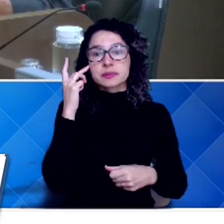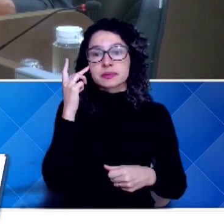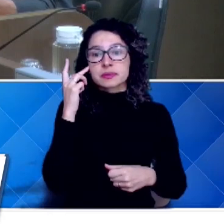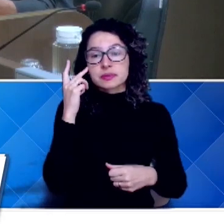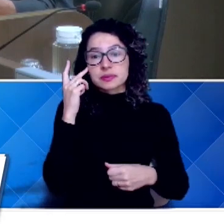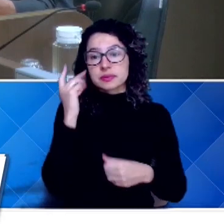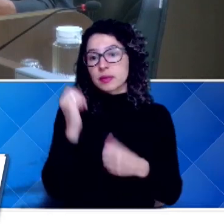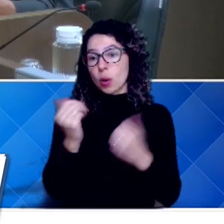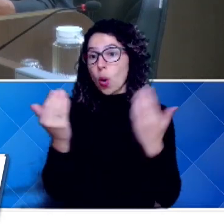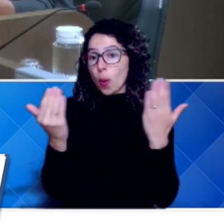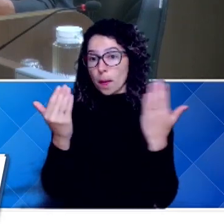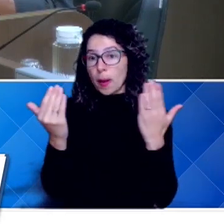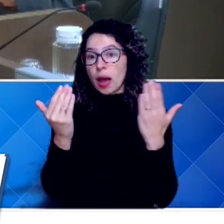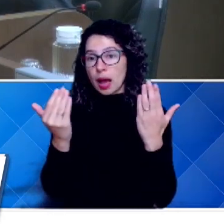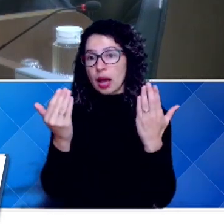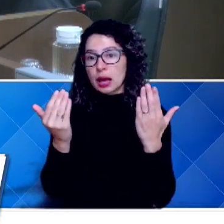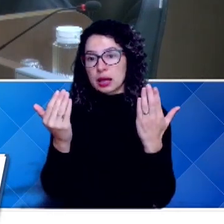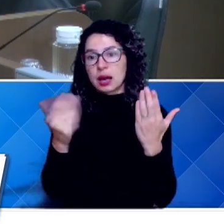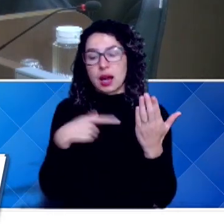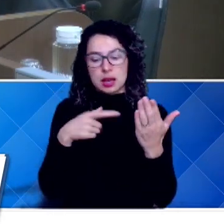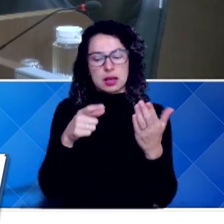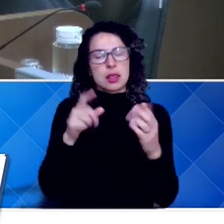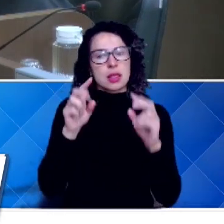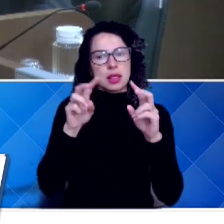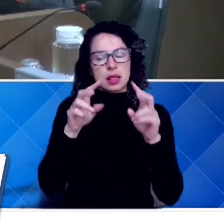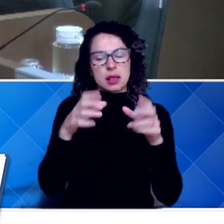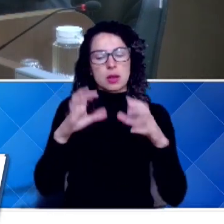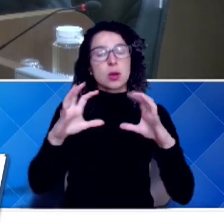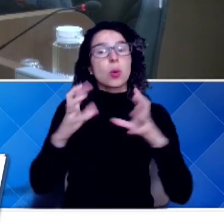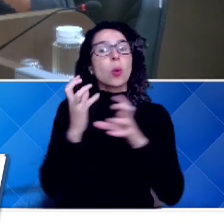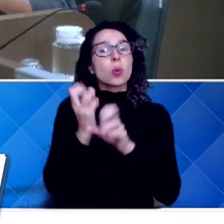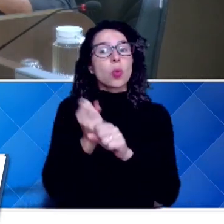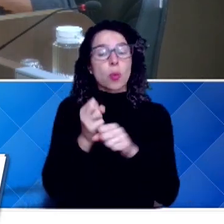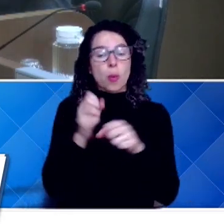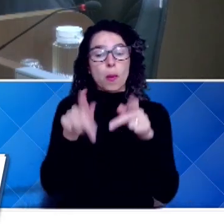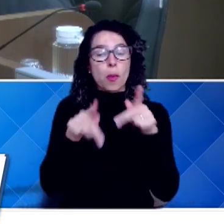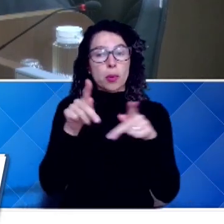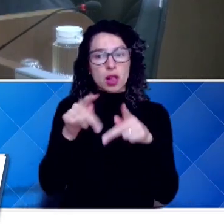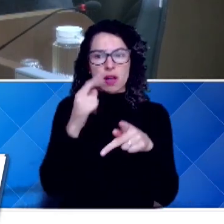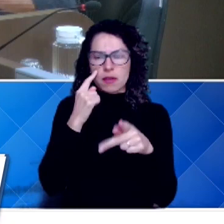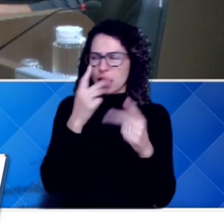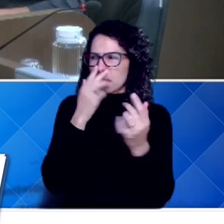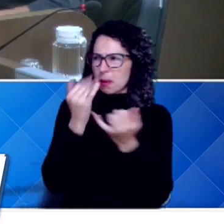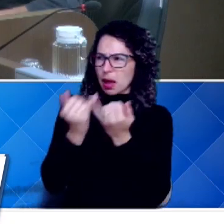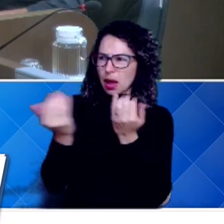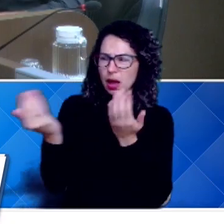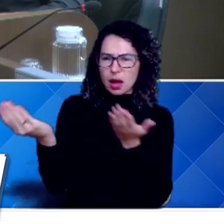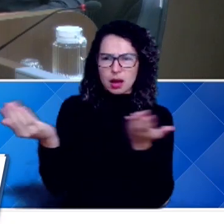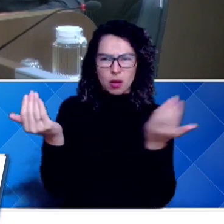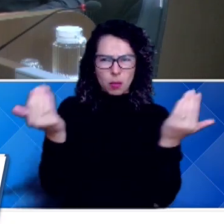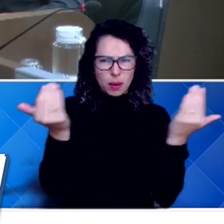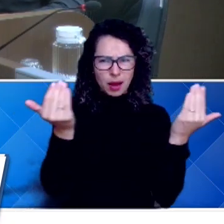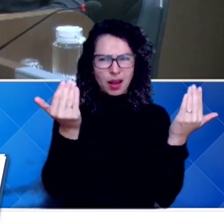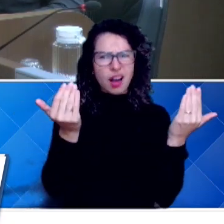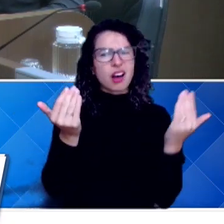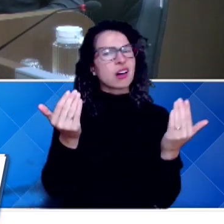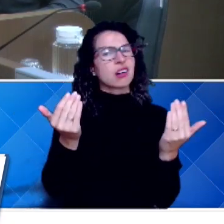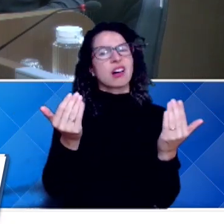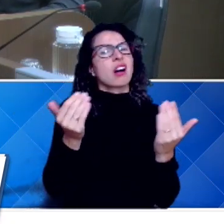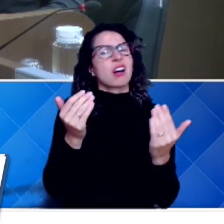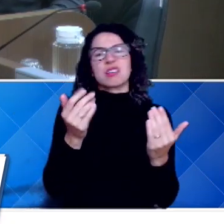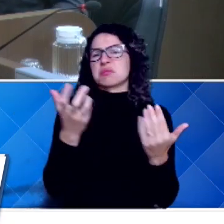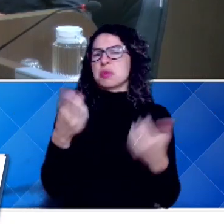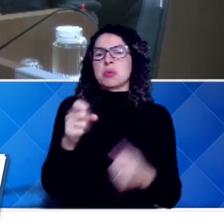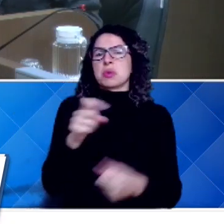em termos inclusive populacionais, se a gente vê outras cidades do mesmo porte, eu tenho certeza que eles não receberiam uma obra dessa.